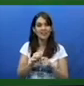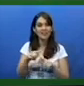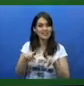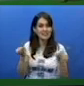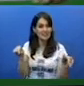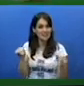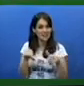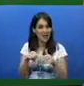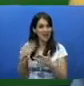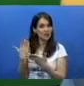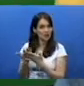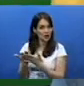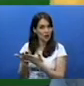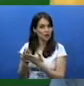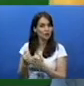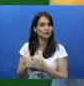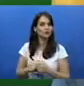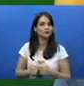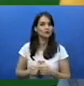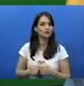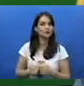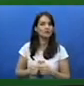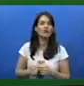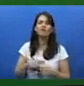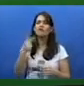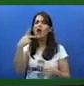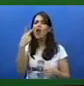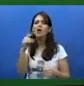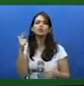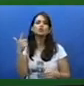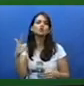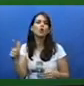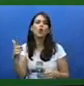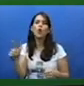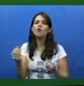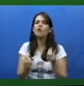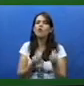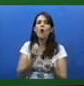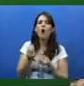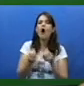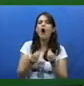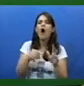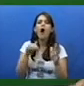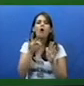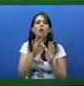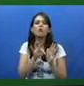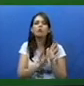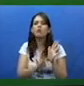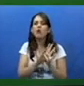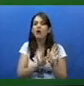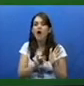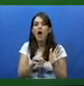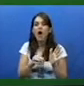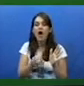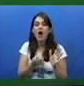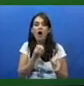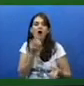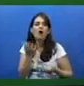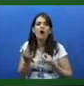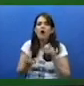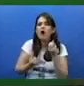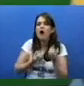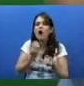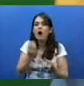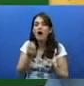aula, adaptar, né? Recontar oralmente a história do sua avó, o meu bacê,